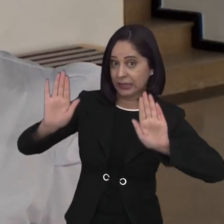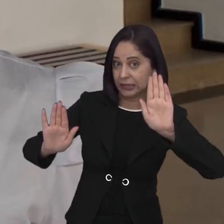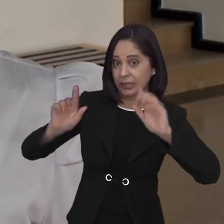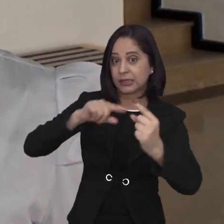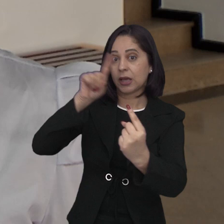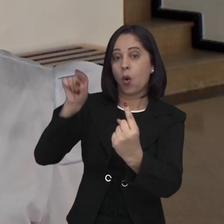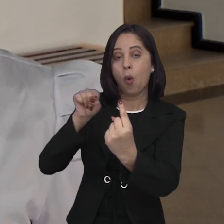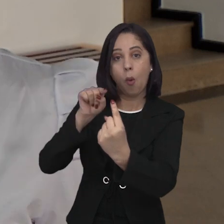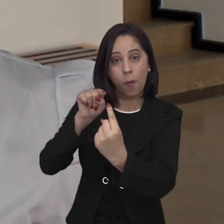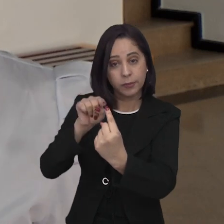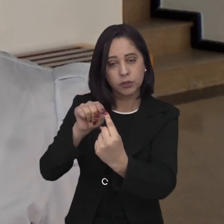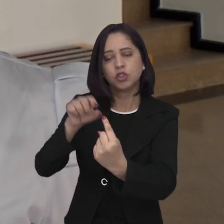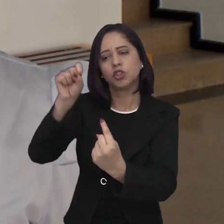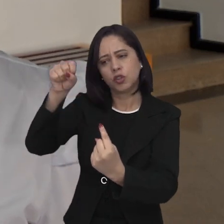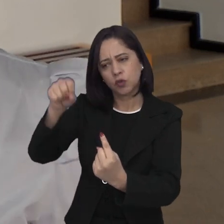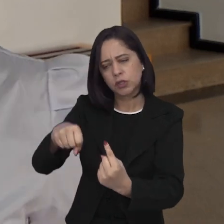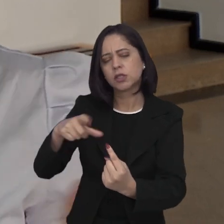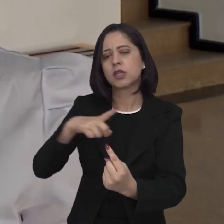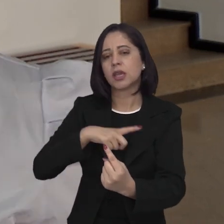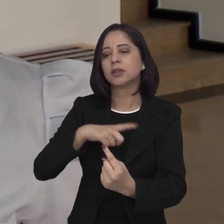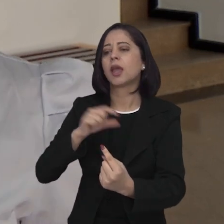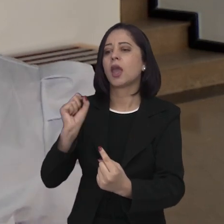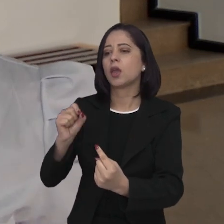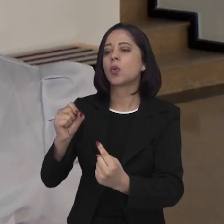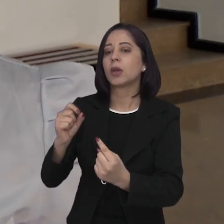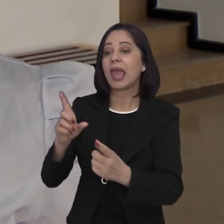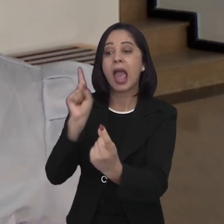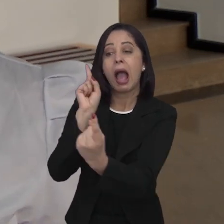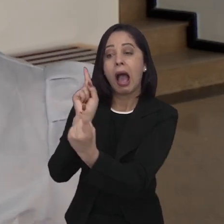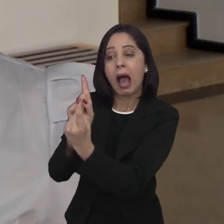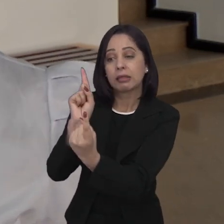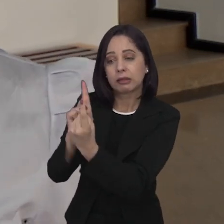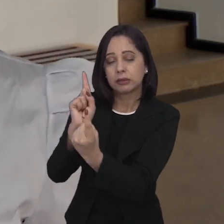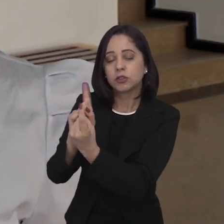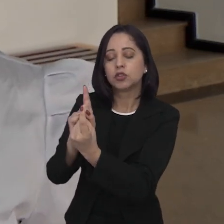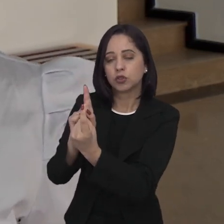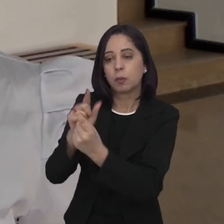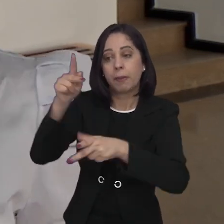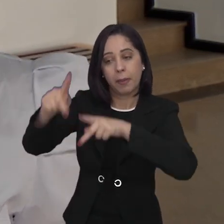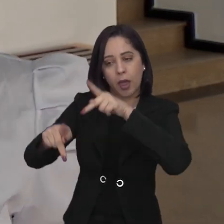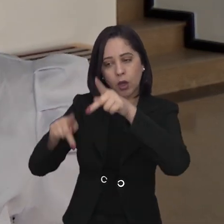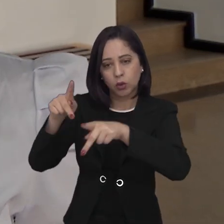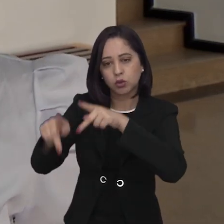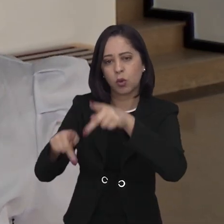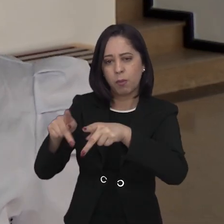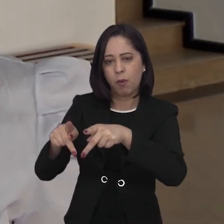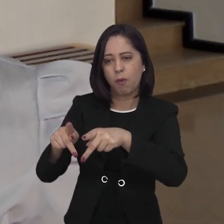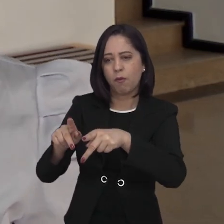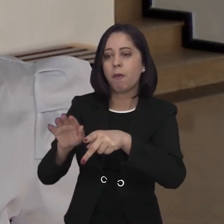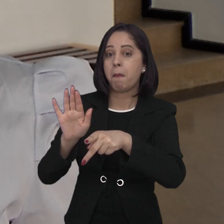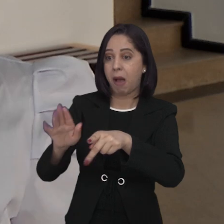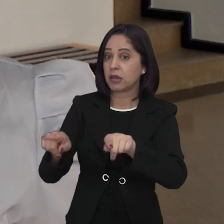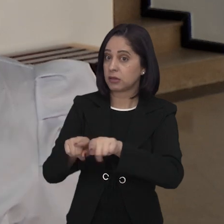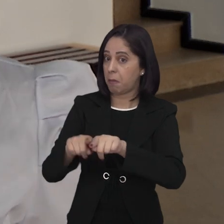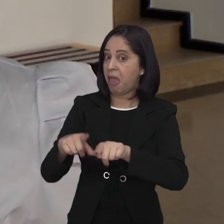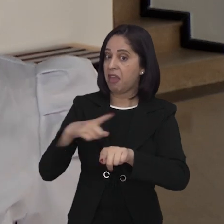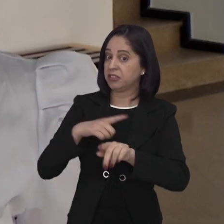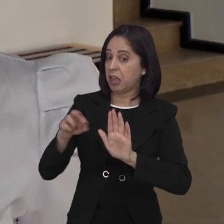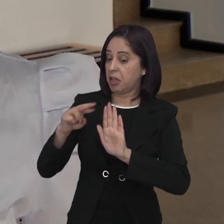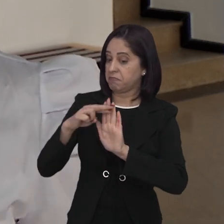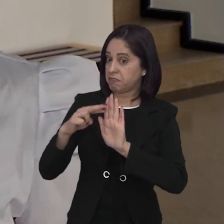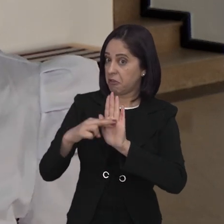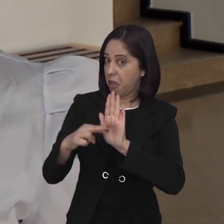como objetivo, né, tem como finalidade a satisfação do interesse público, mas não somente, né, tem também